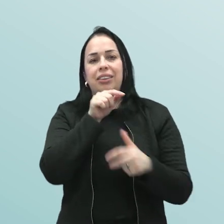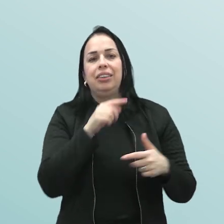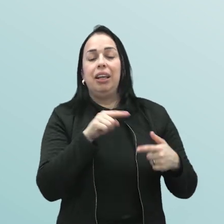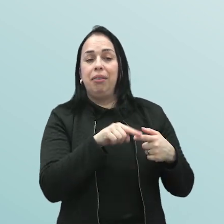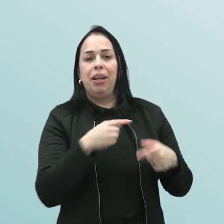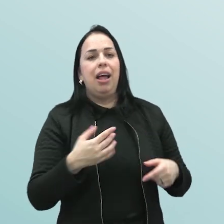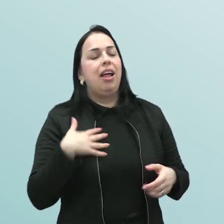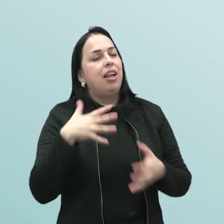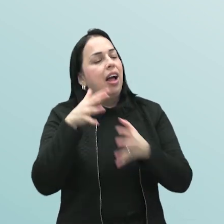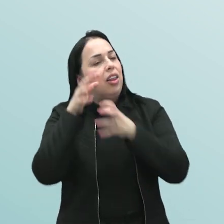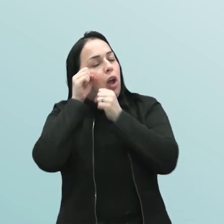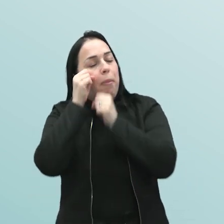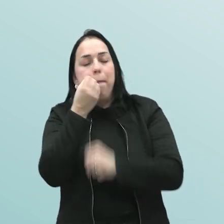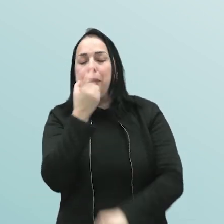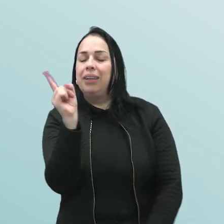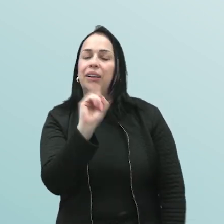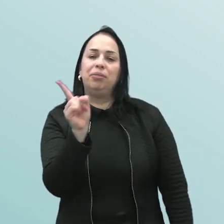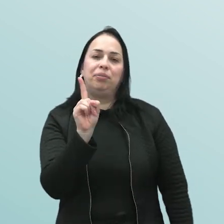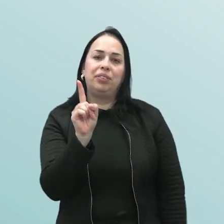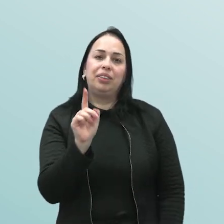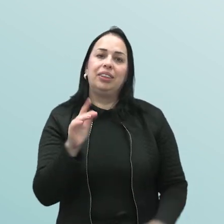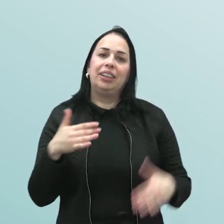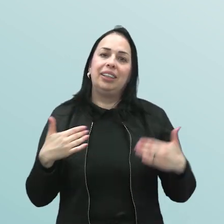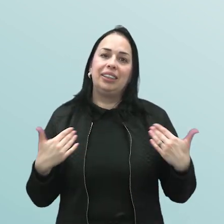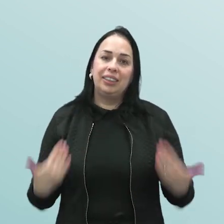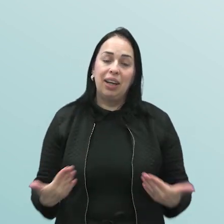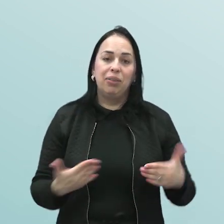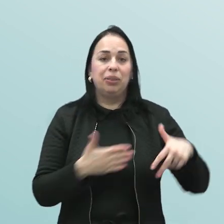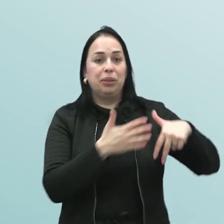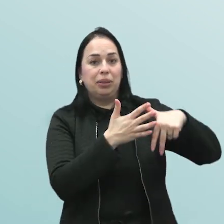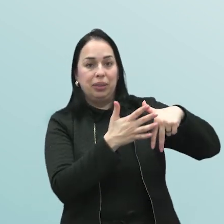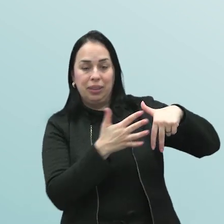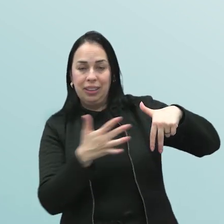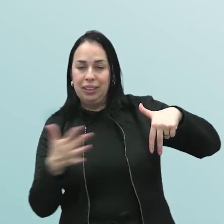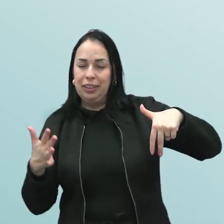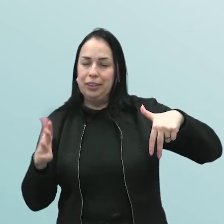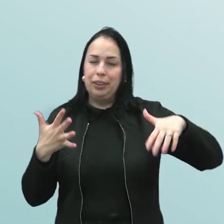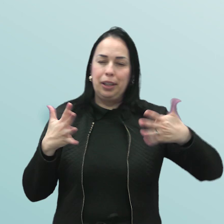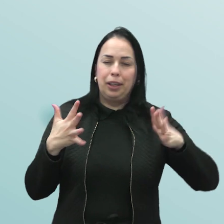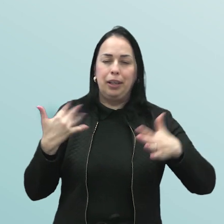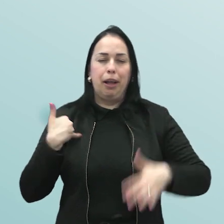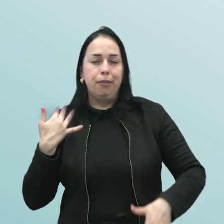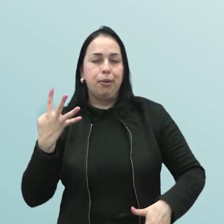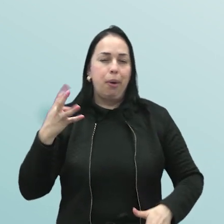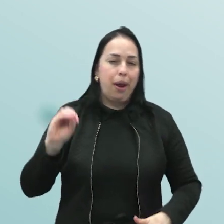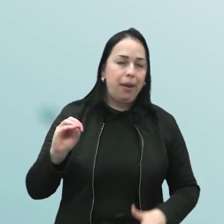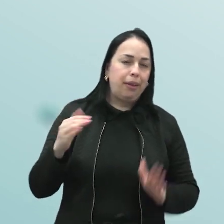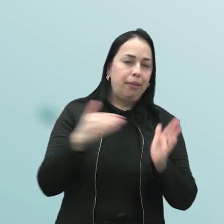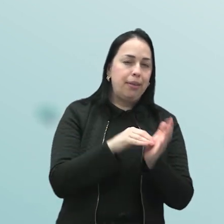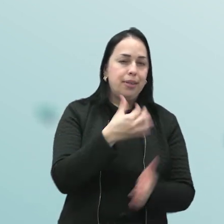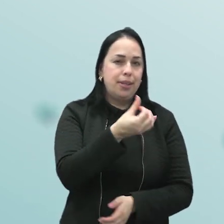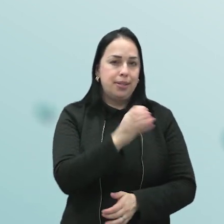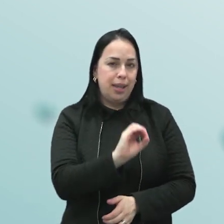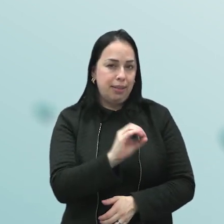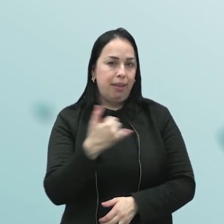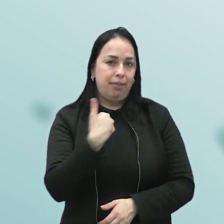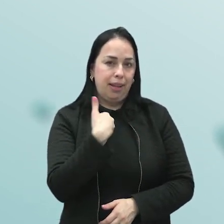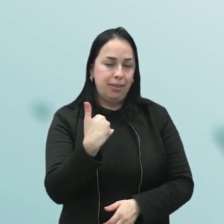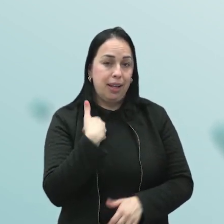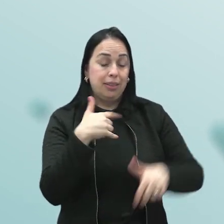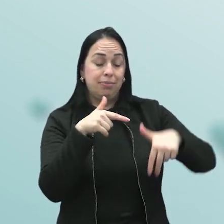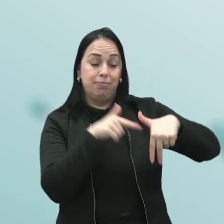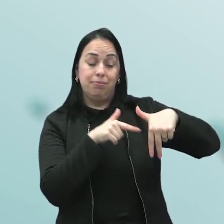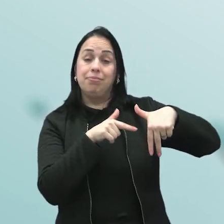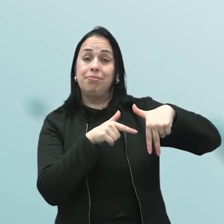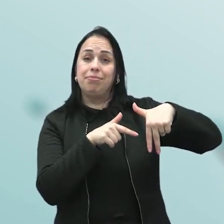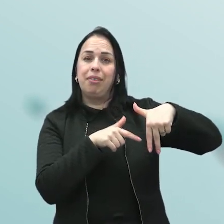uma qualidade do sono satisfatória. Então, ao longo do tempo, da faixa etária entre os 40 e 60 anos de idade, esse tipo de